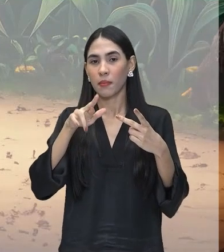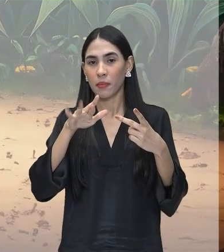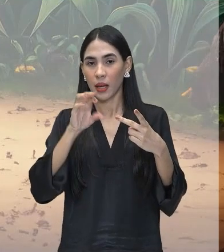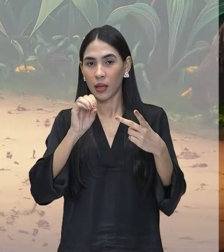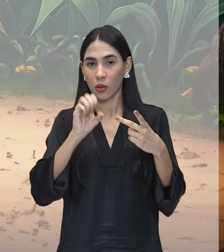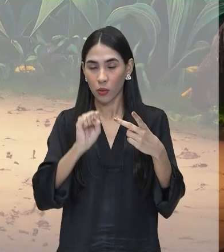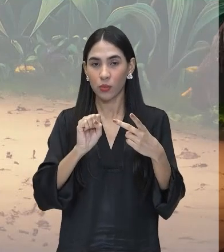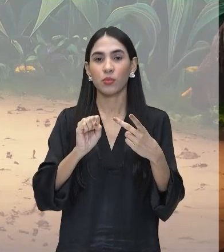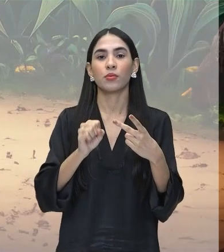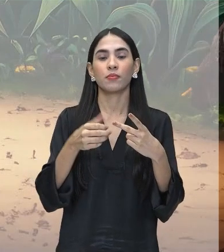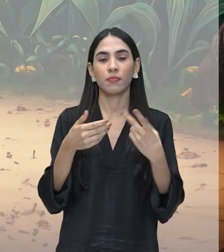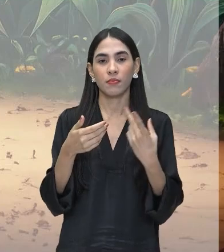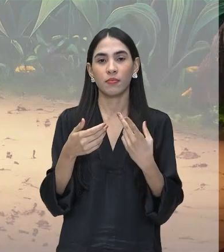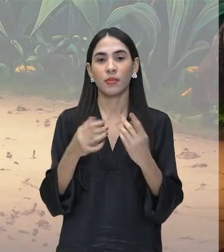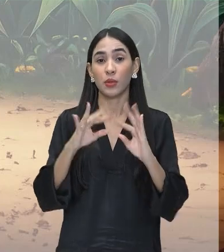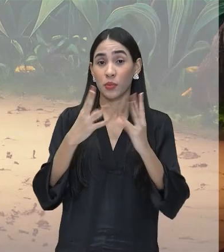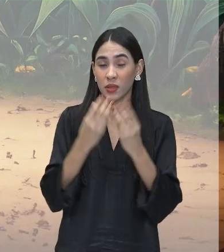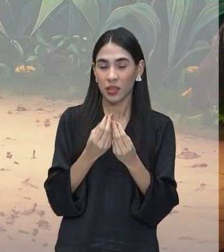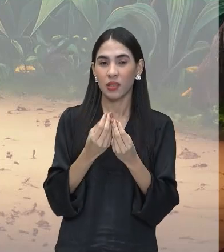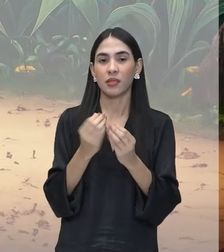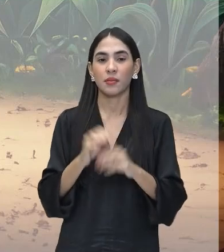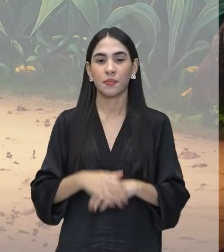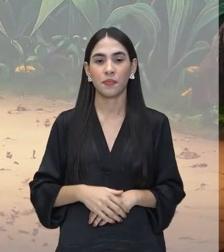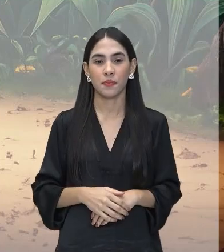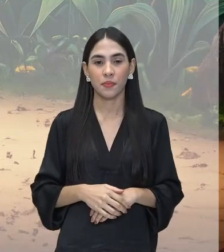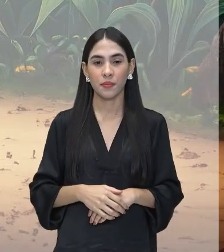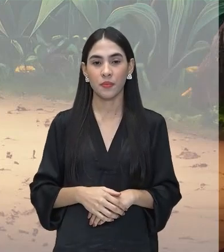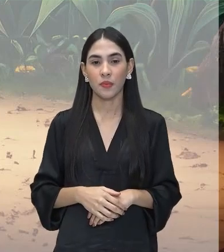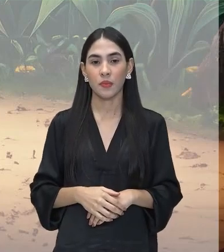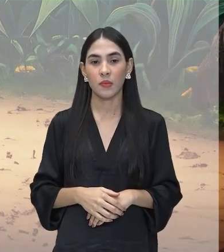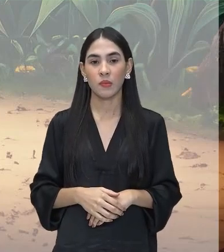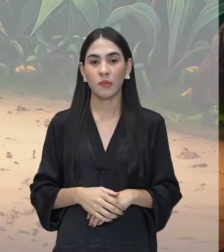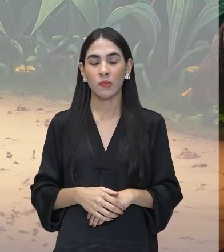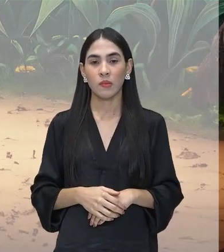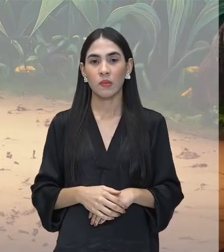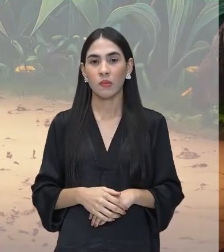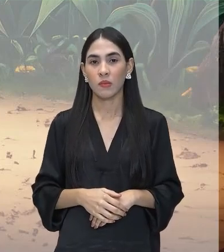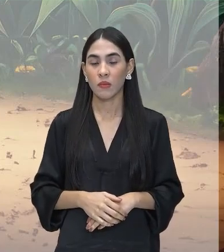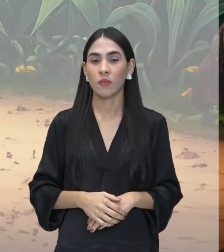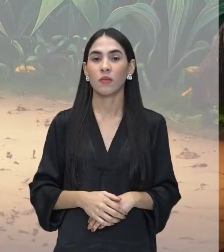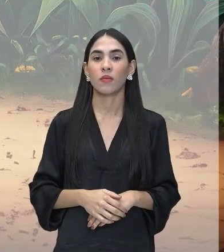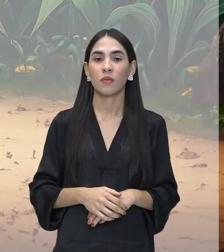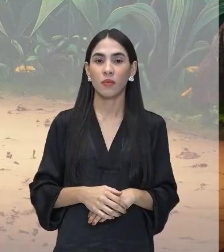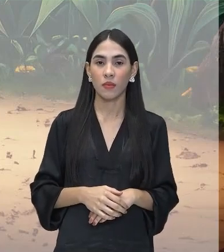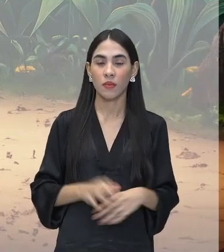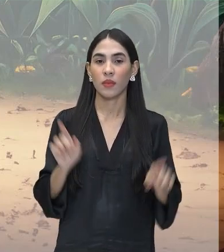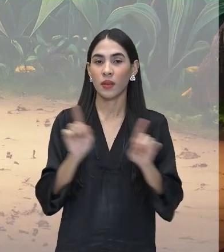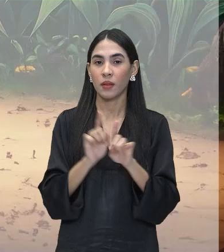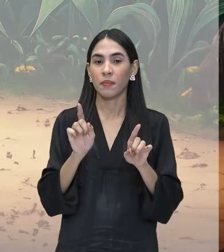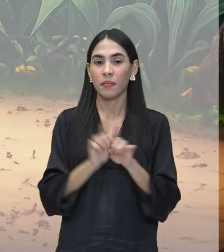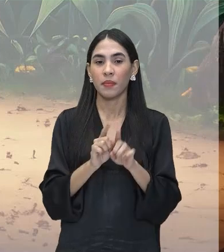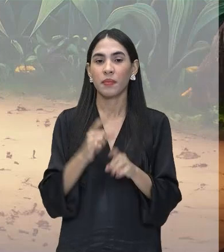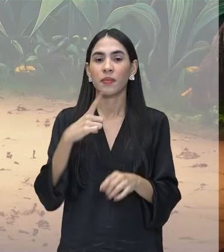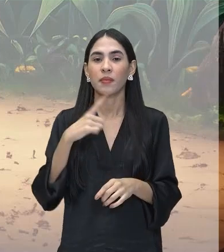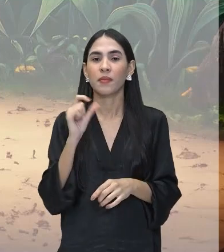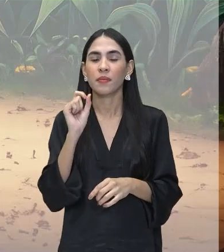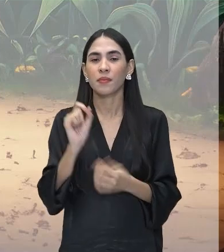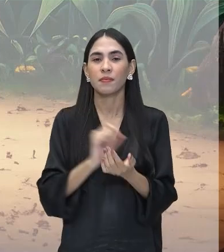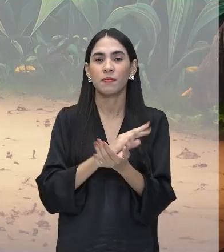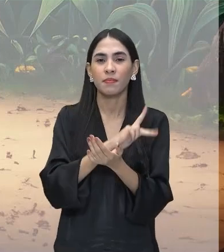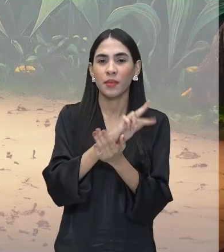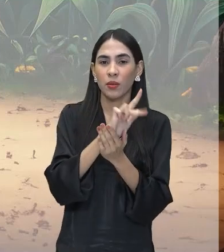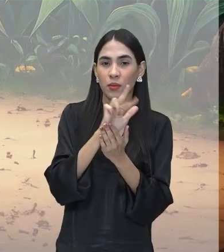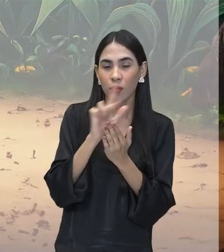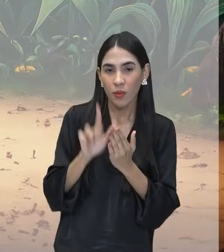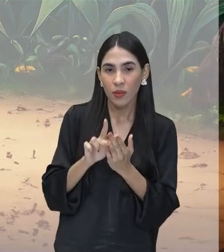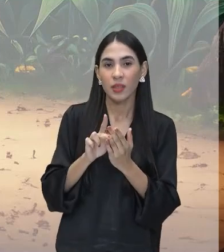partir dessa substância. E além de polímeros, das resinas, tem uma